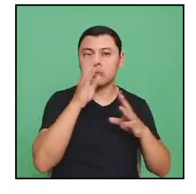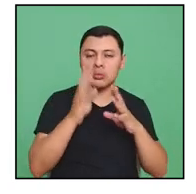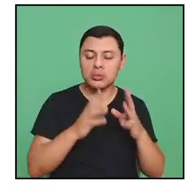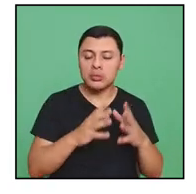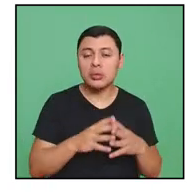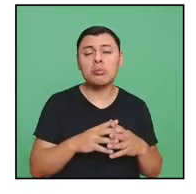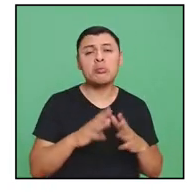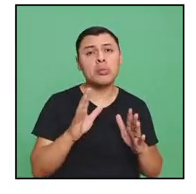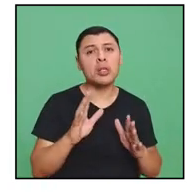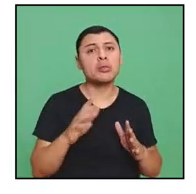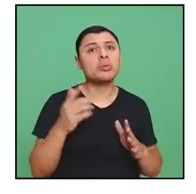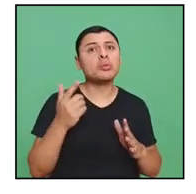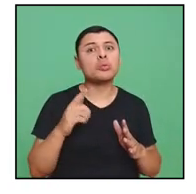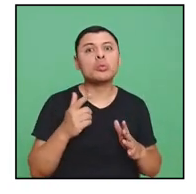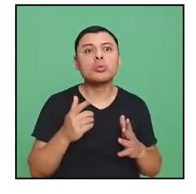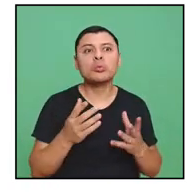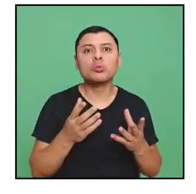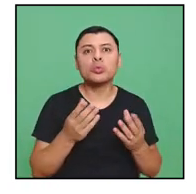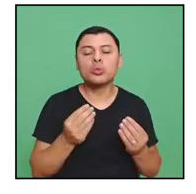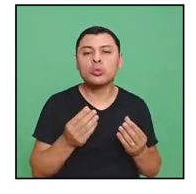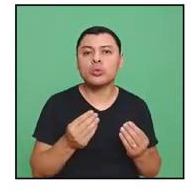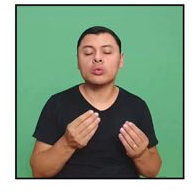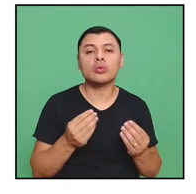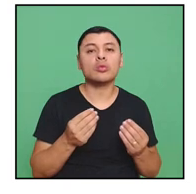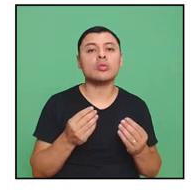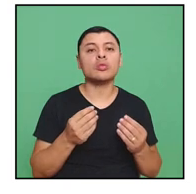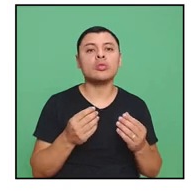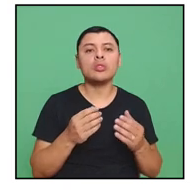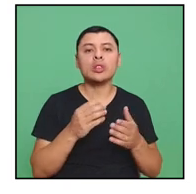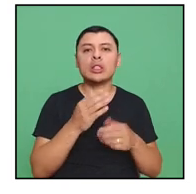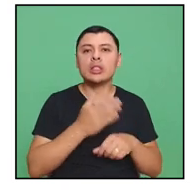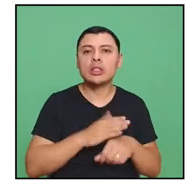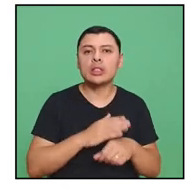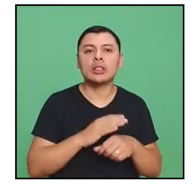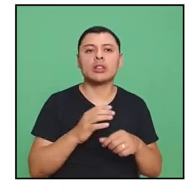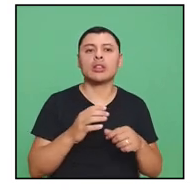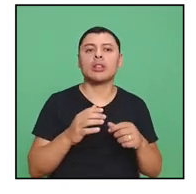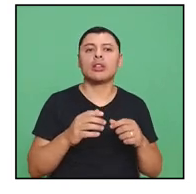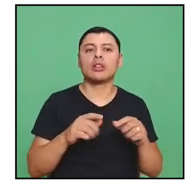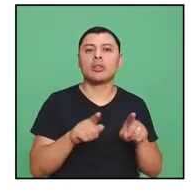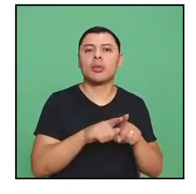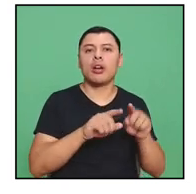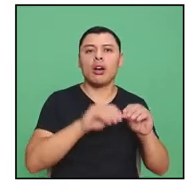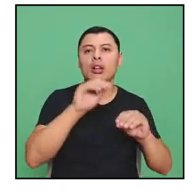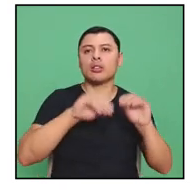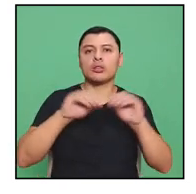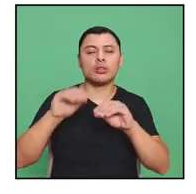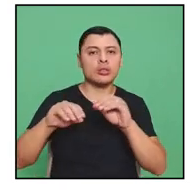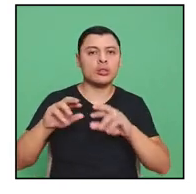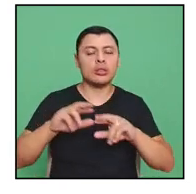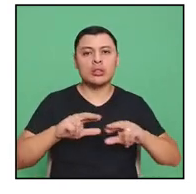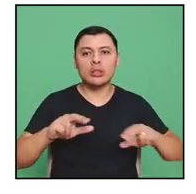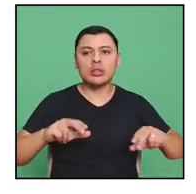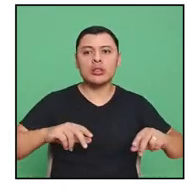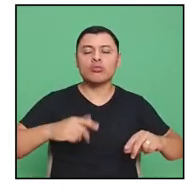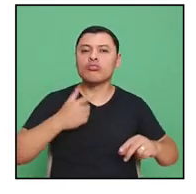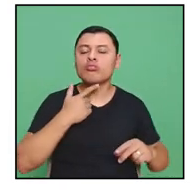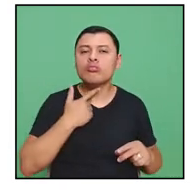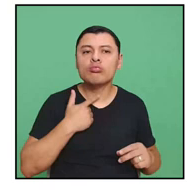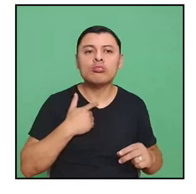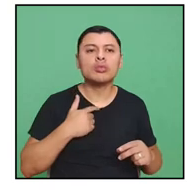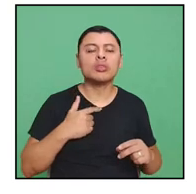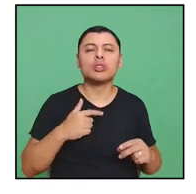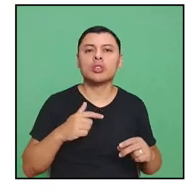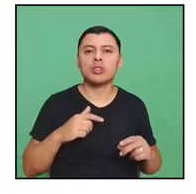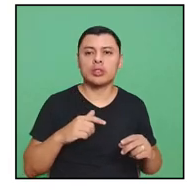tem uma quantidade suficiente de exercícios e ações feitas com a vontade de desvirtuar, pode-se dizer, o uso